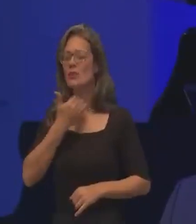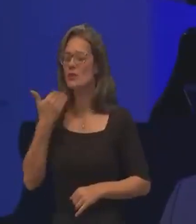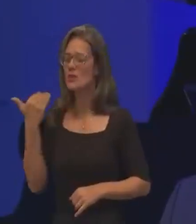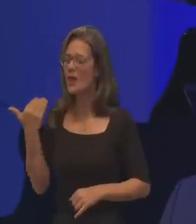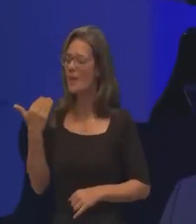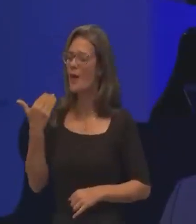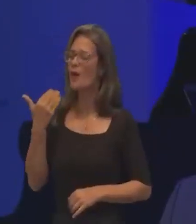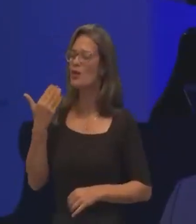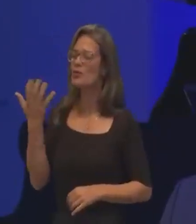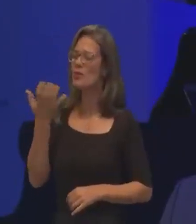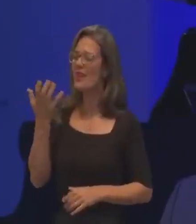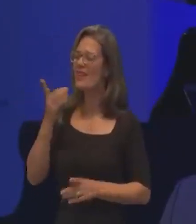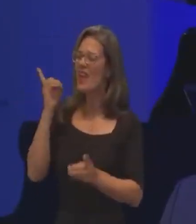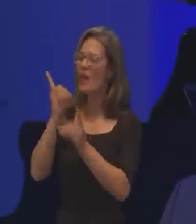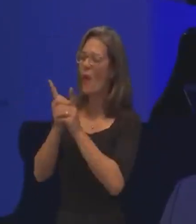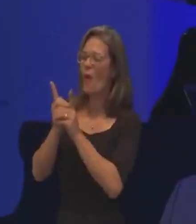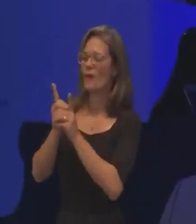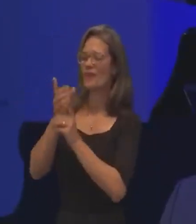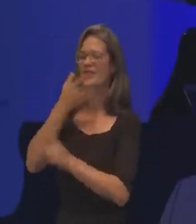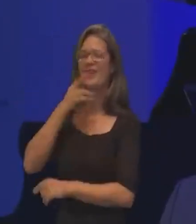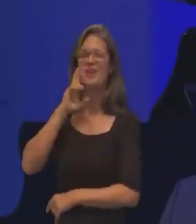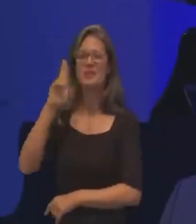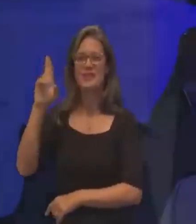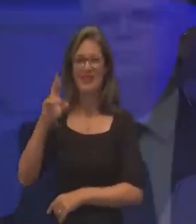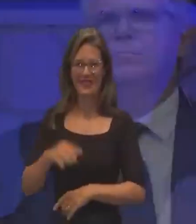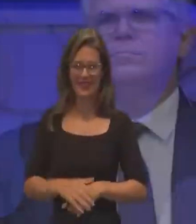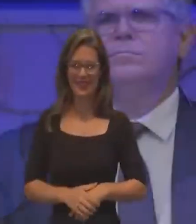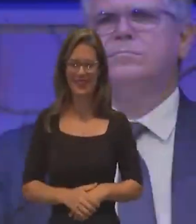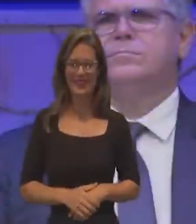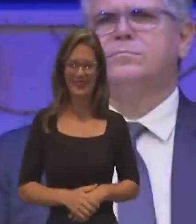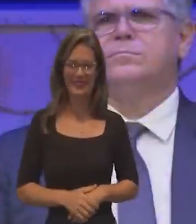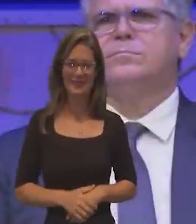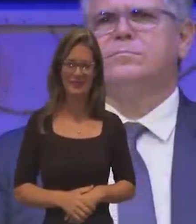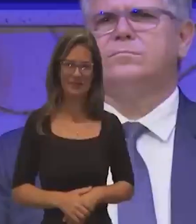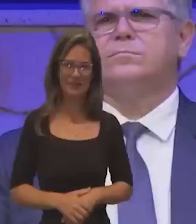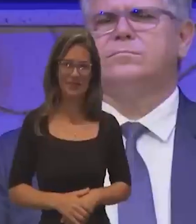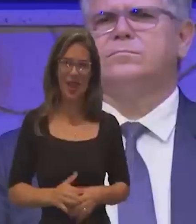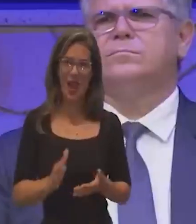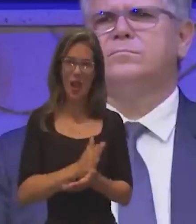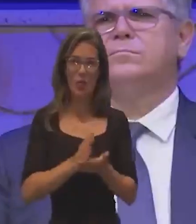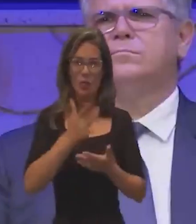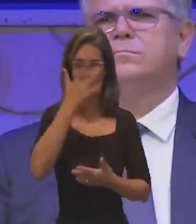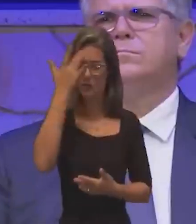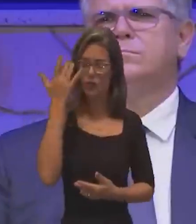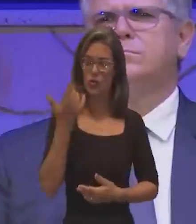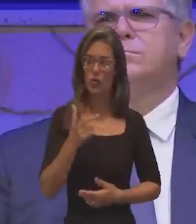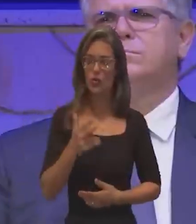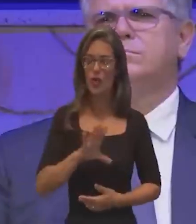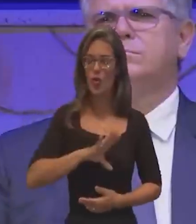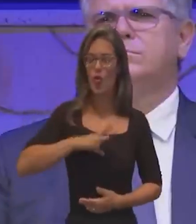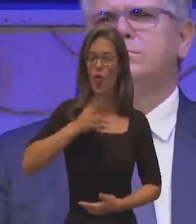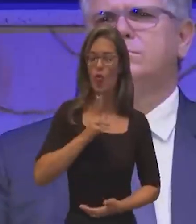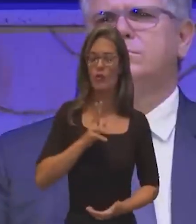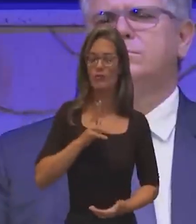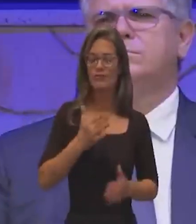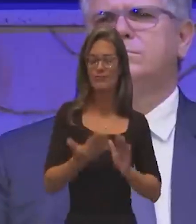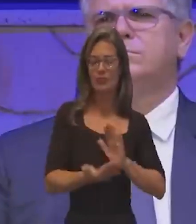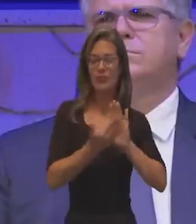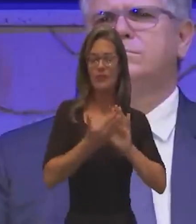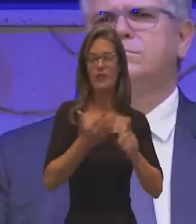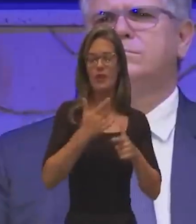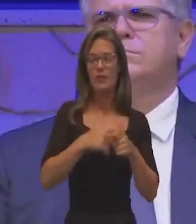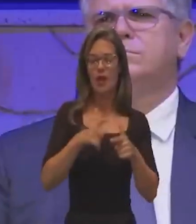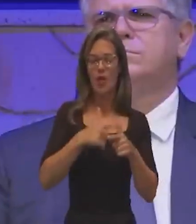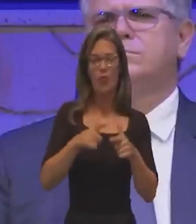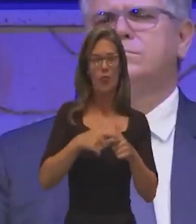Eu queria estar com o Senhor, é justo, mas porque querem fugir do problema. Mas se o Senhor ainda